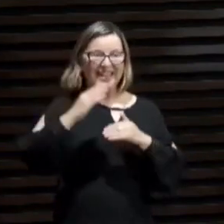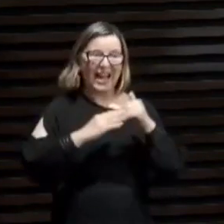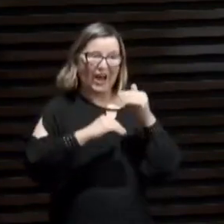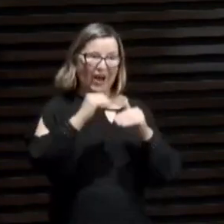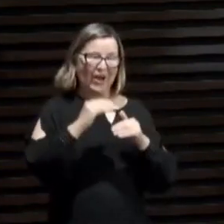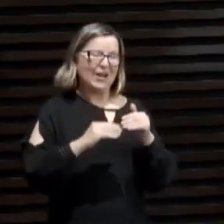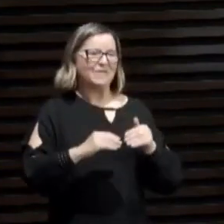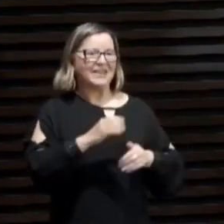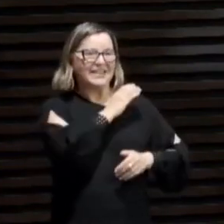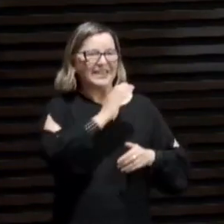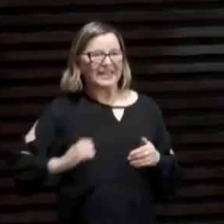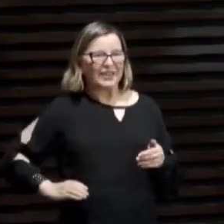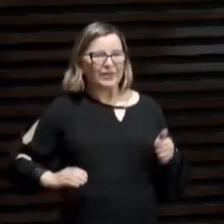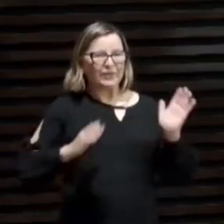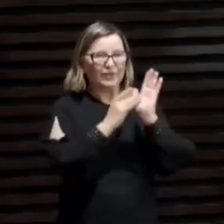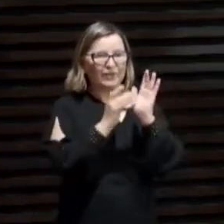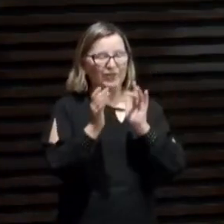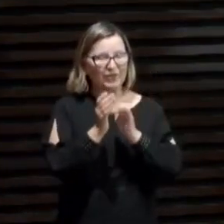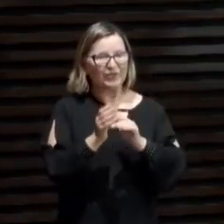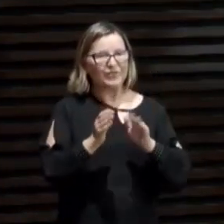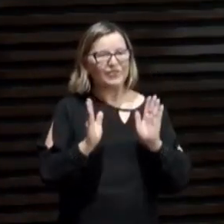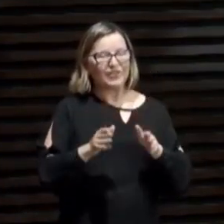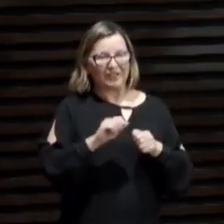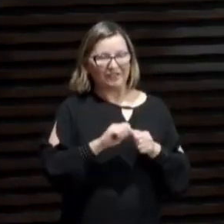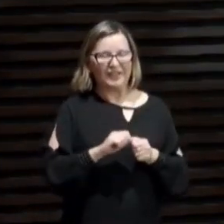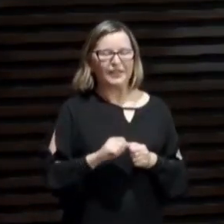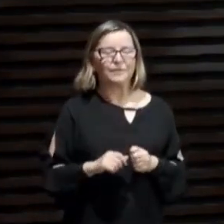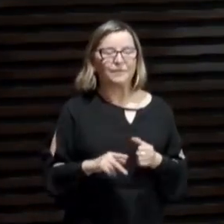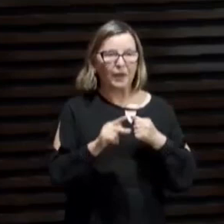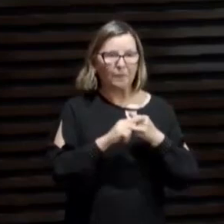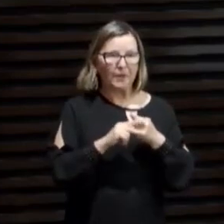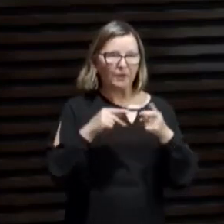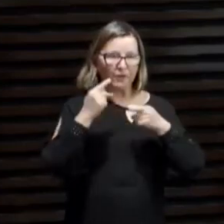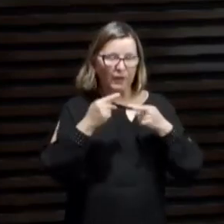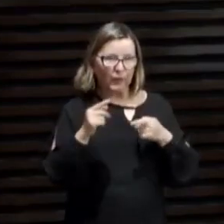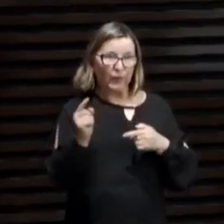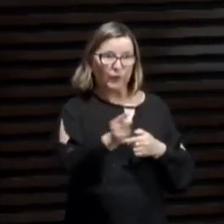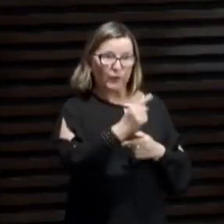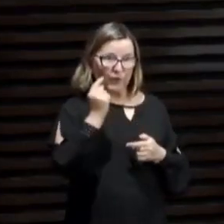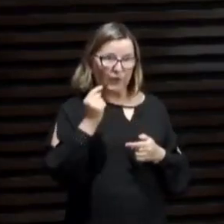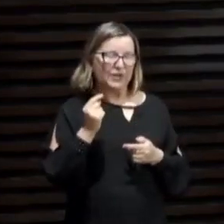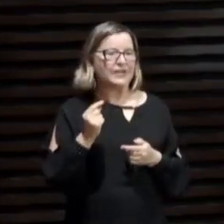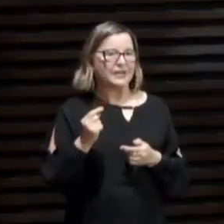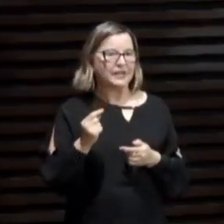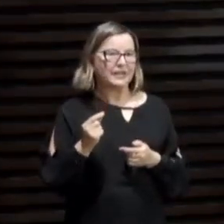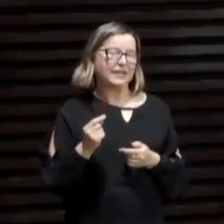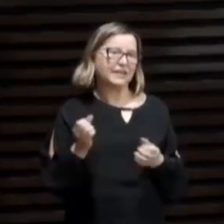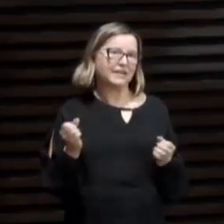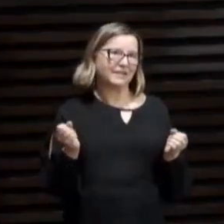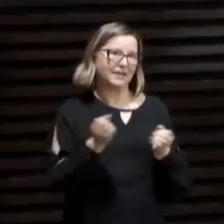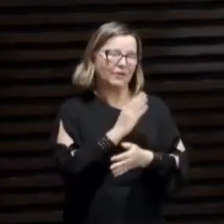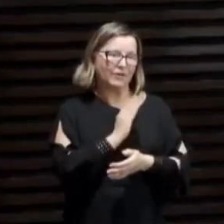Cristo Jesus. Pedro vai dizer que nós somos regenerados não de semente corruptível, mas de